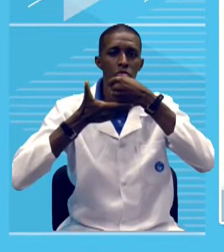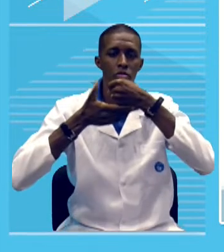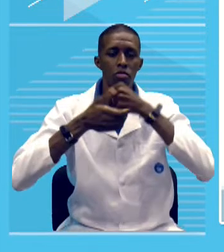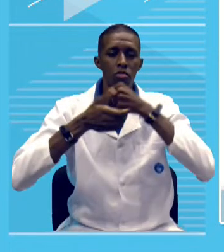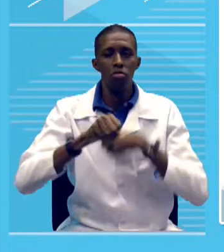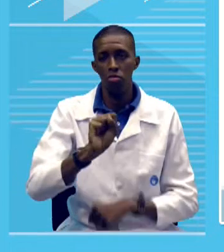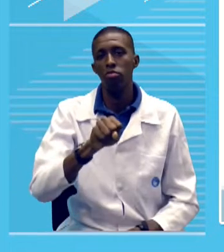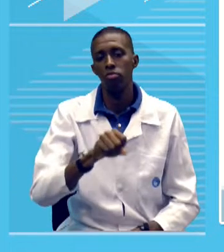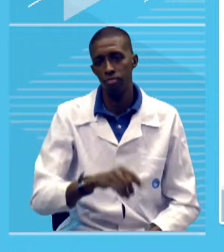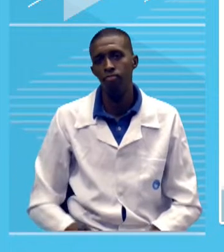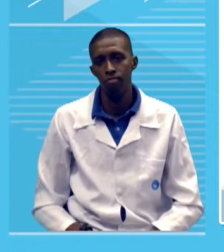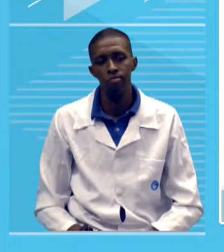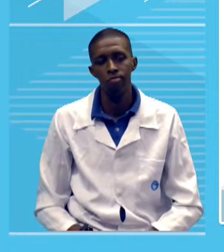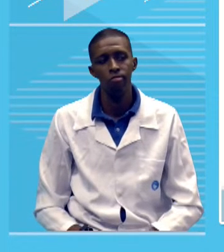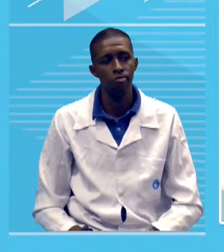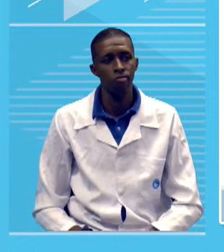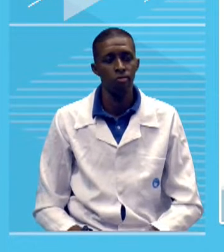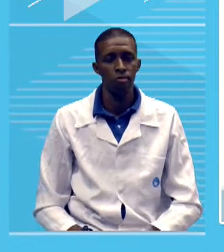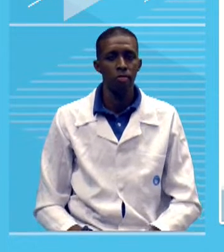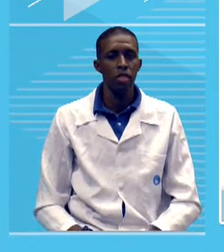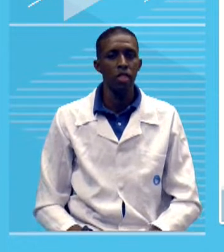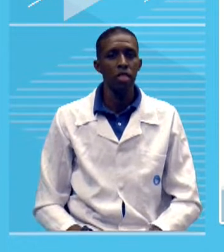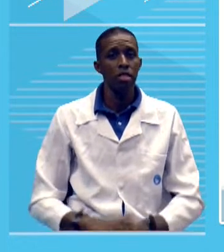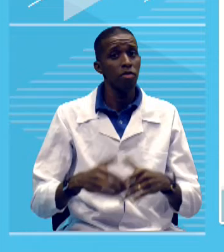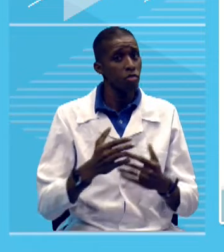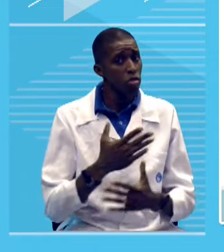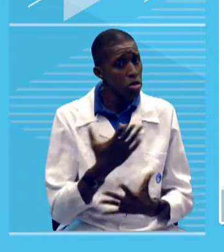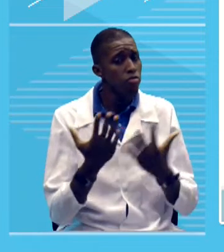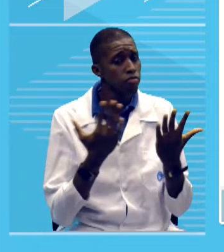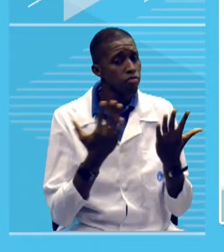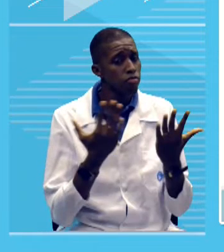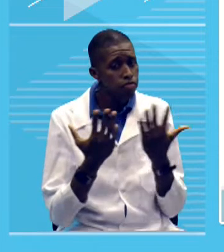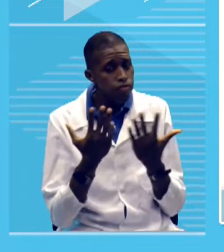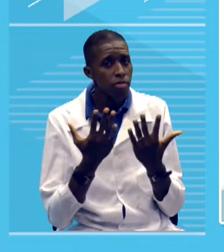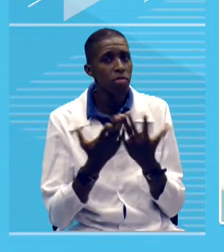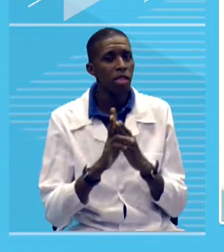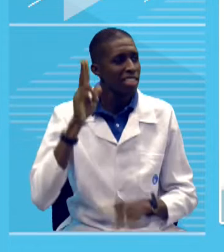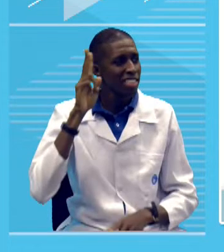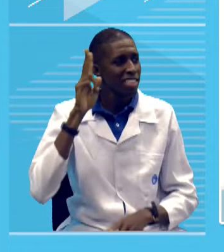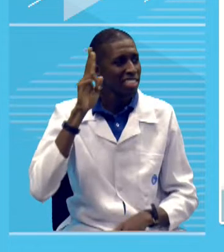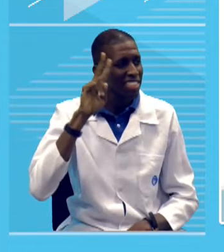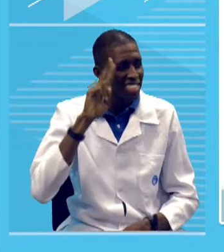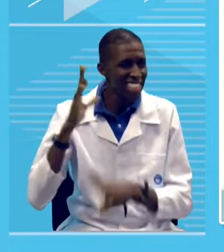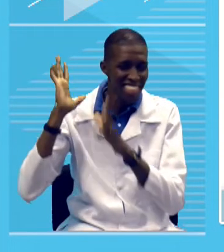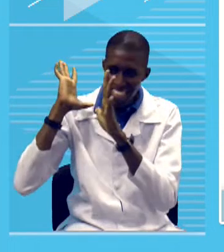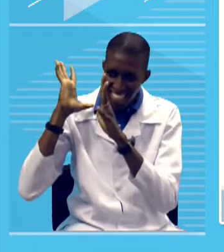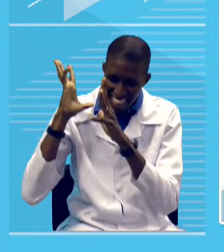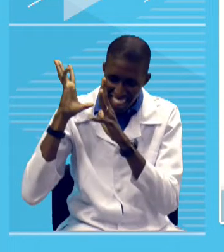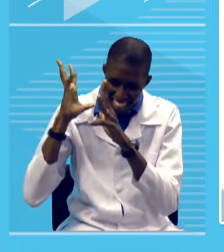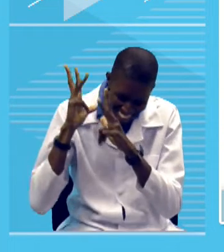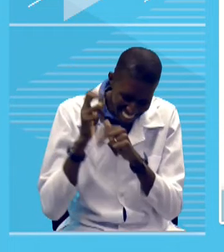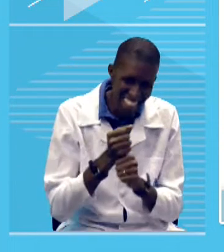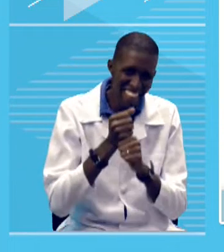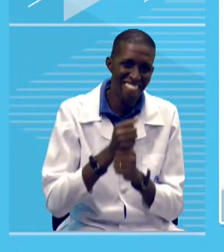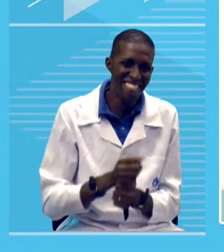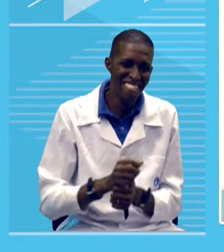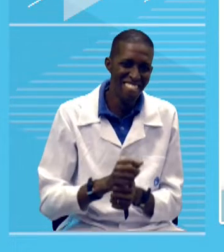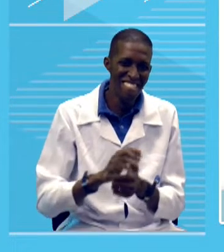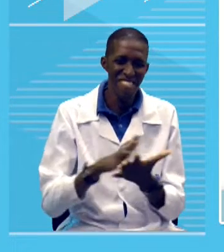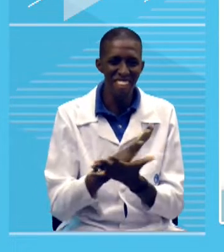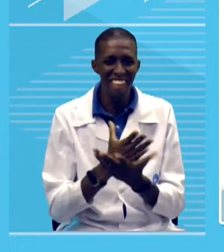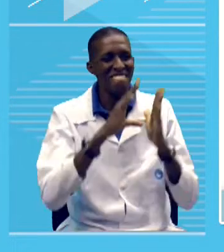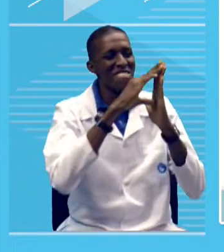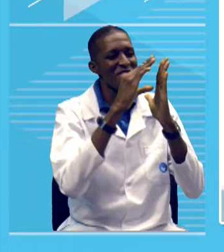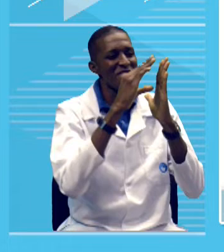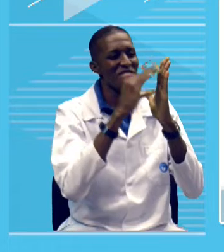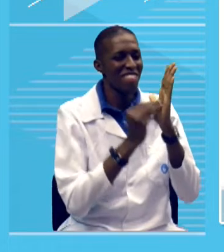um conteúdo o primeiro semestre isso é espetacular né que a gente tá Relembrando quantos marcas e vamos